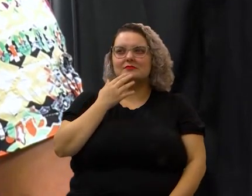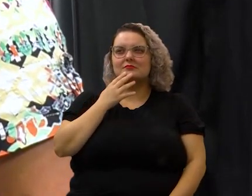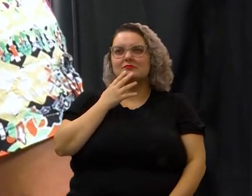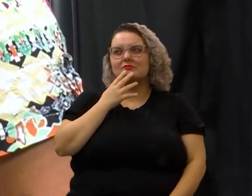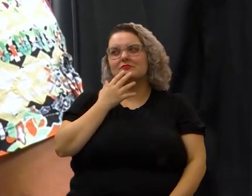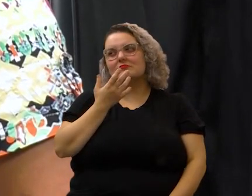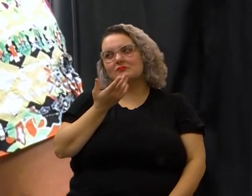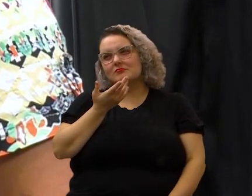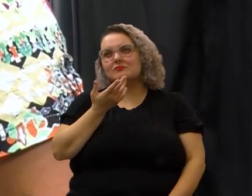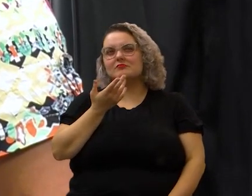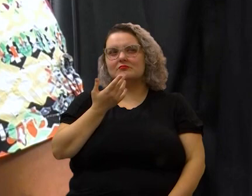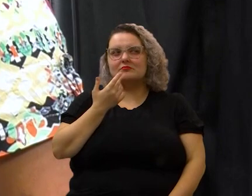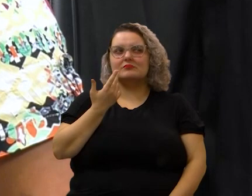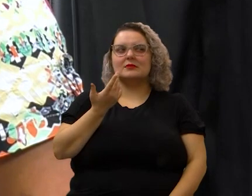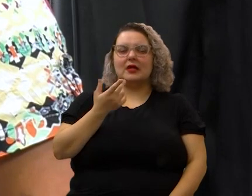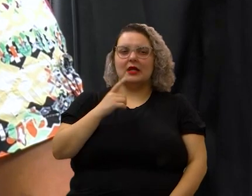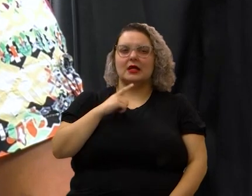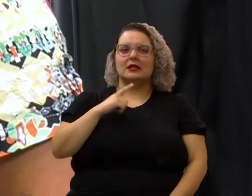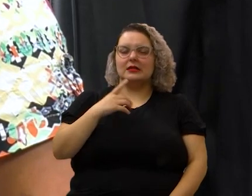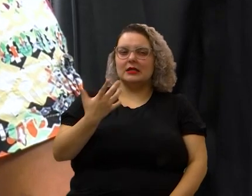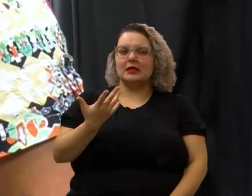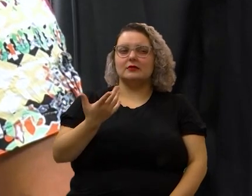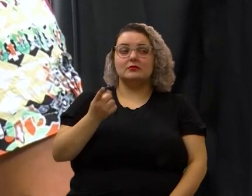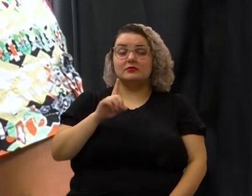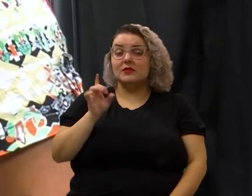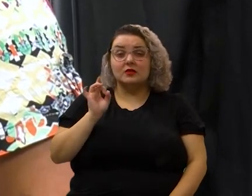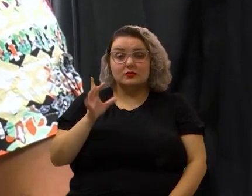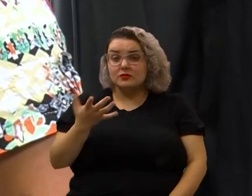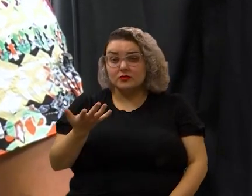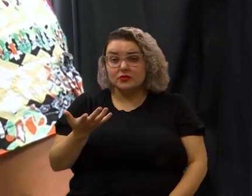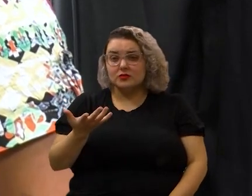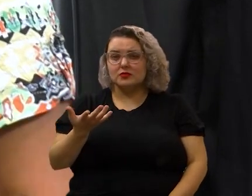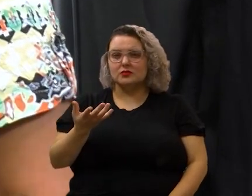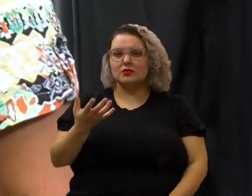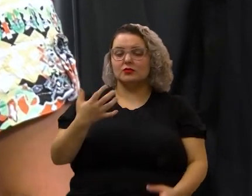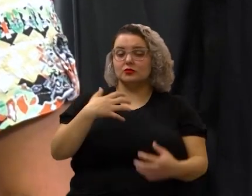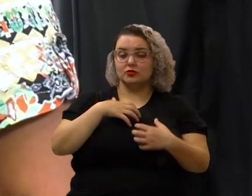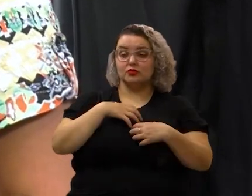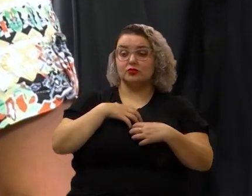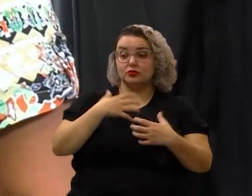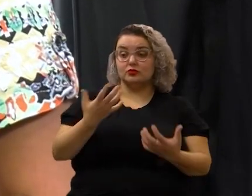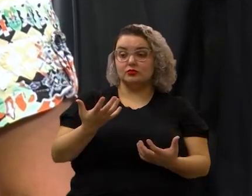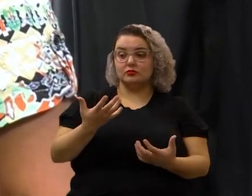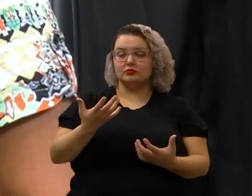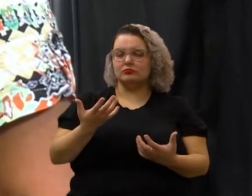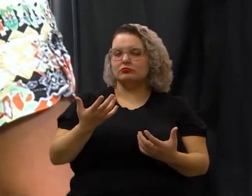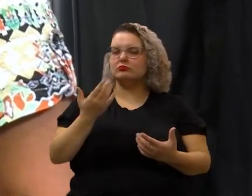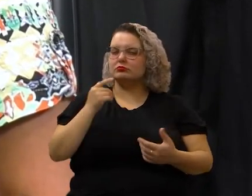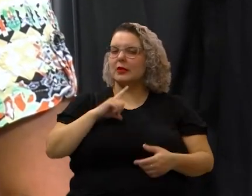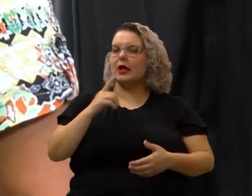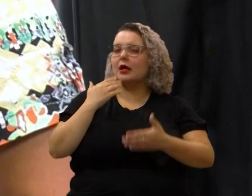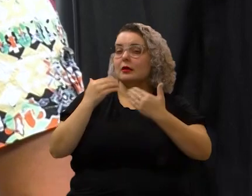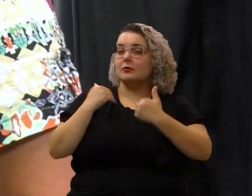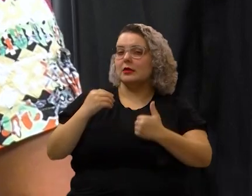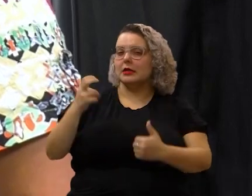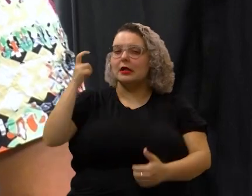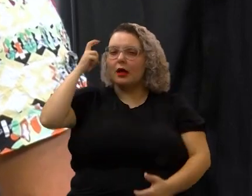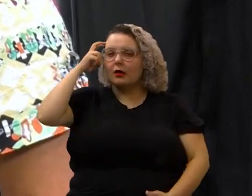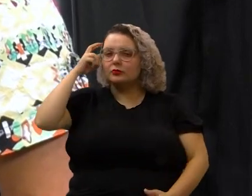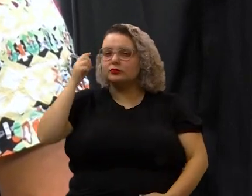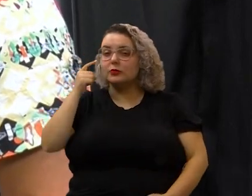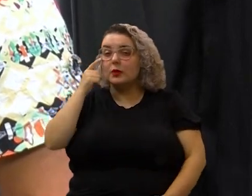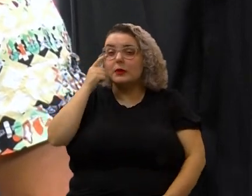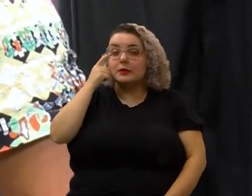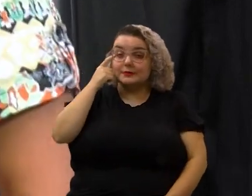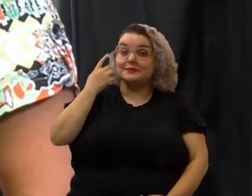em grande carrego muito não apenas dos gostos, porque eu gosto bastante, tem elementos da cultura japonesa